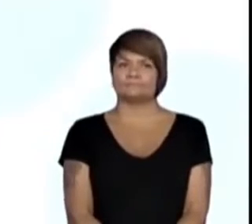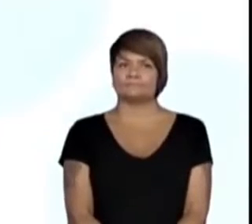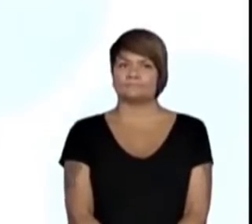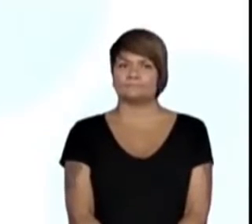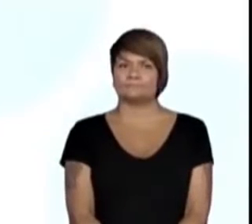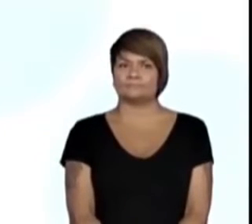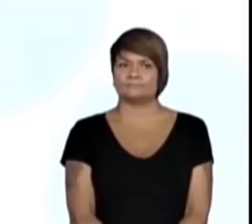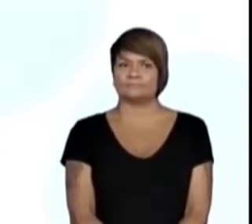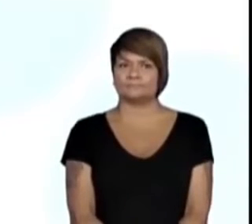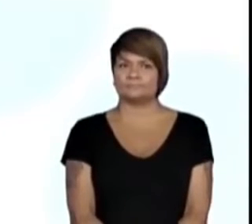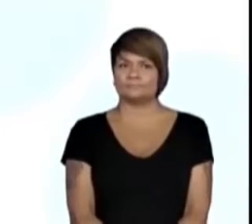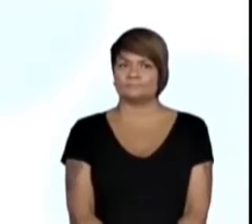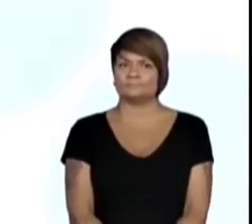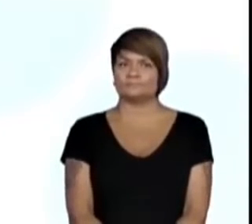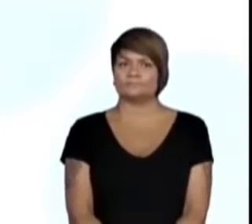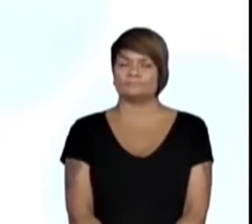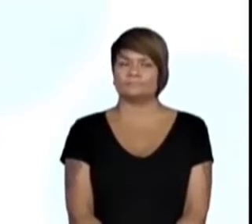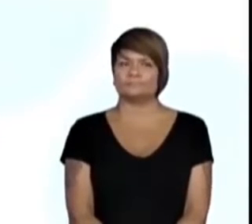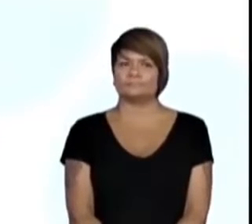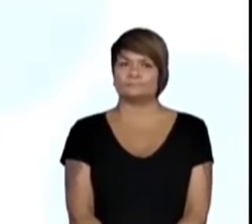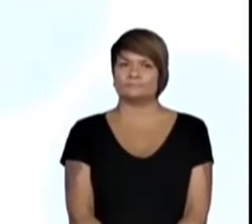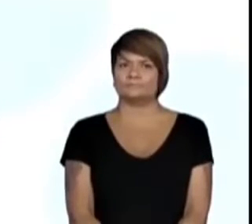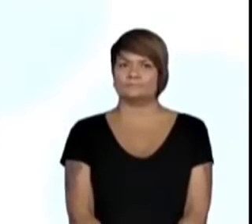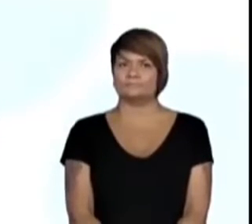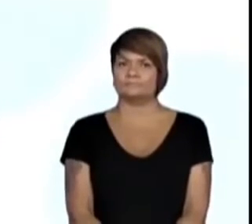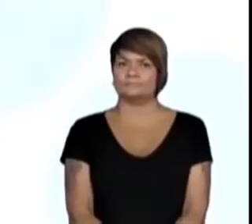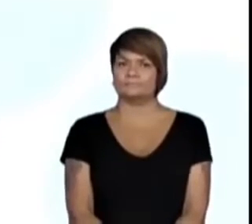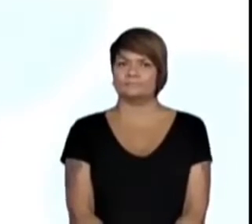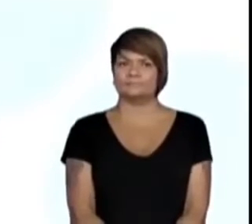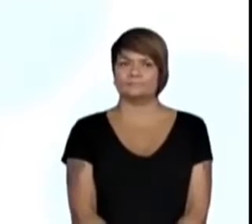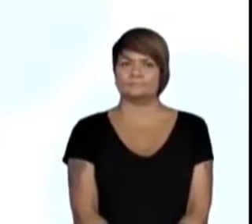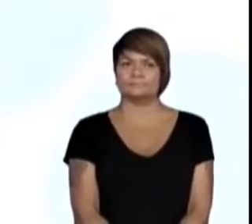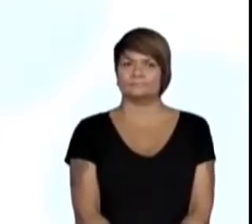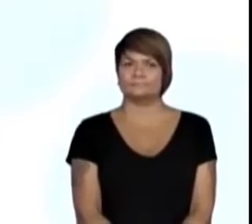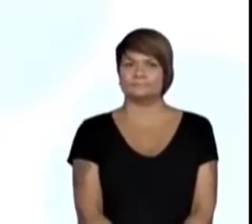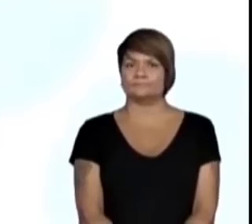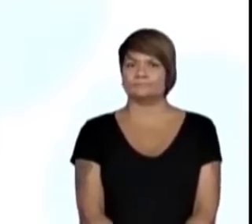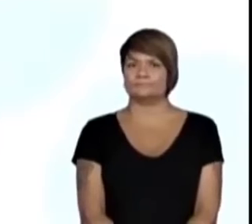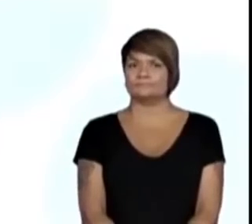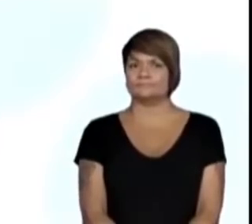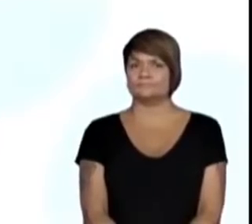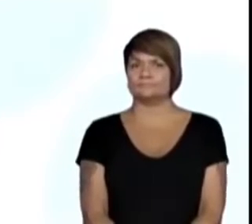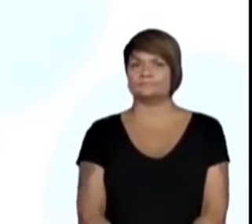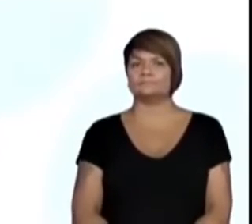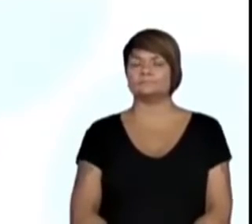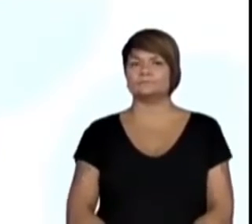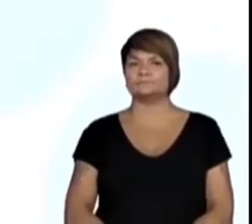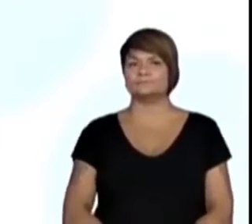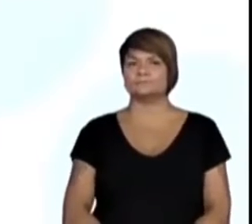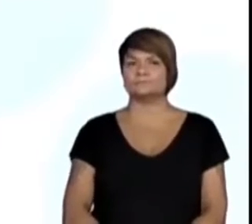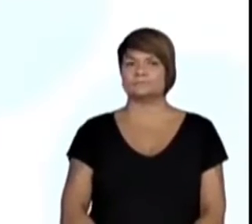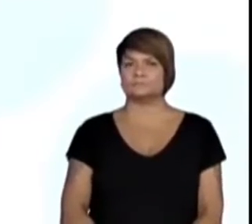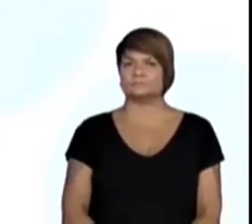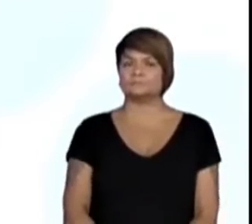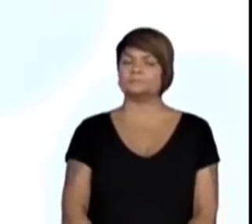Para quem ainda não sabe escrever os dias da semana. Terça-feira.